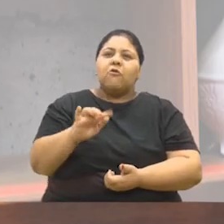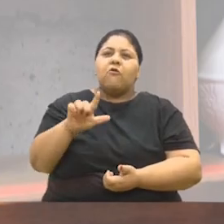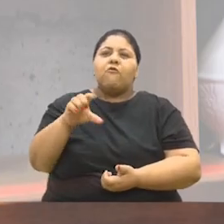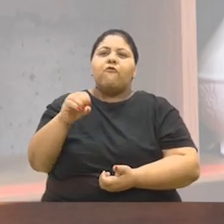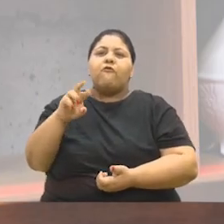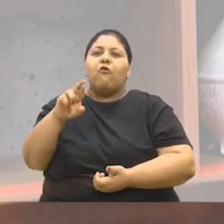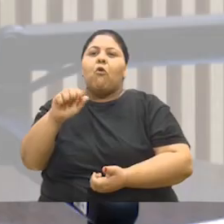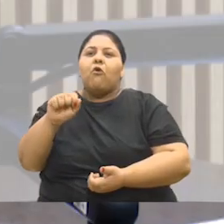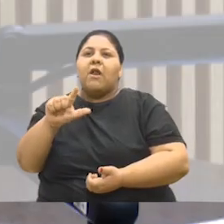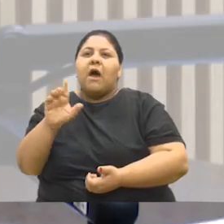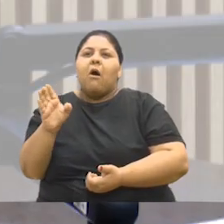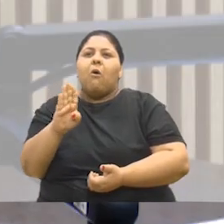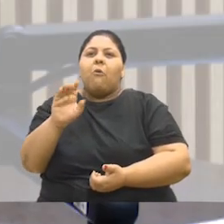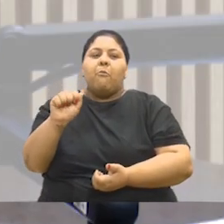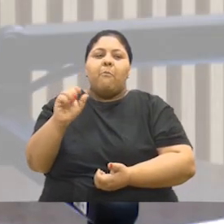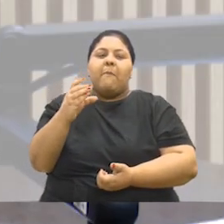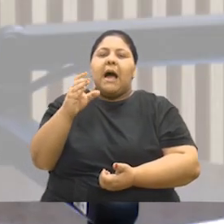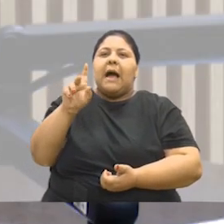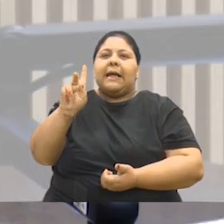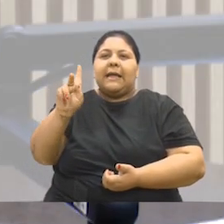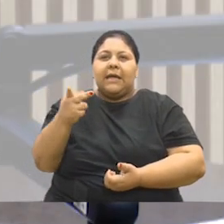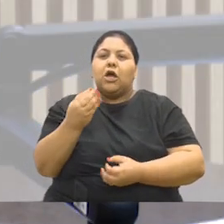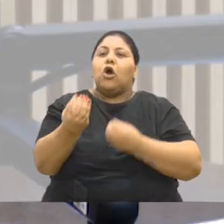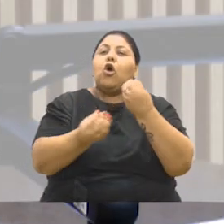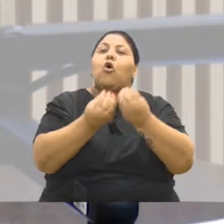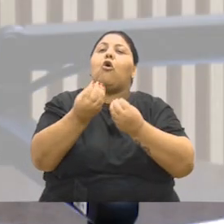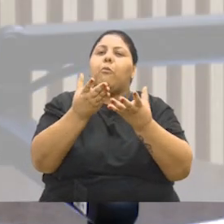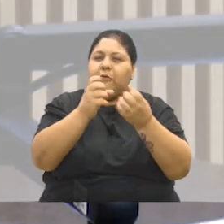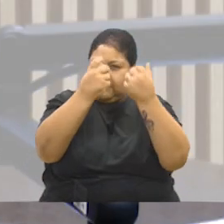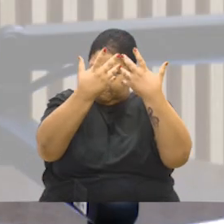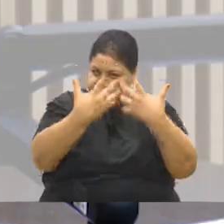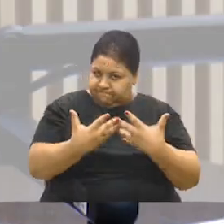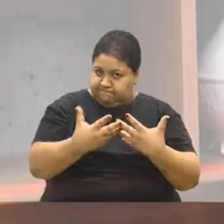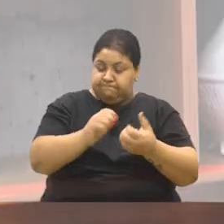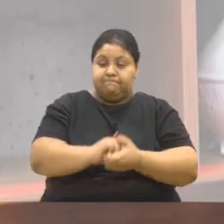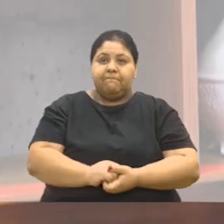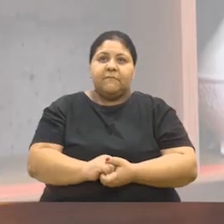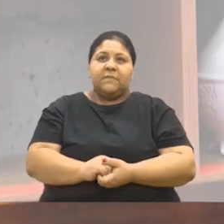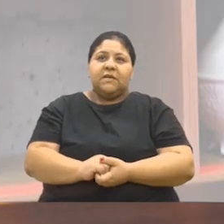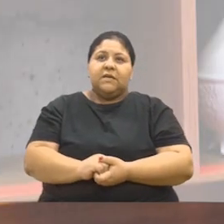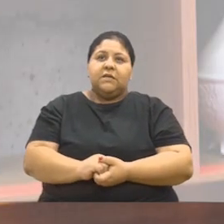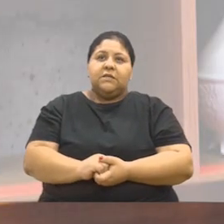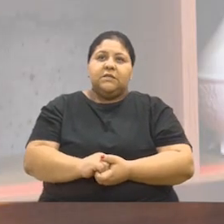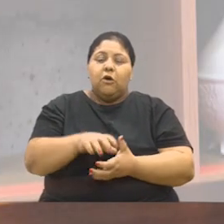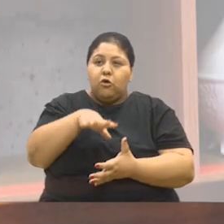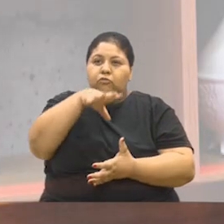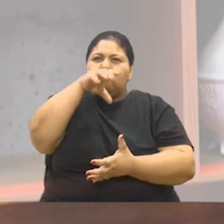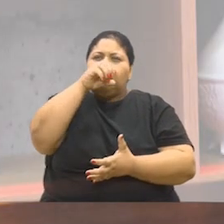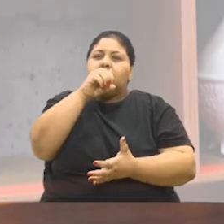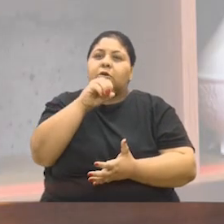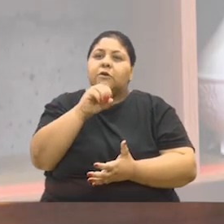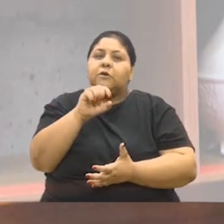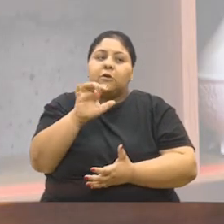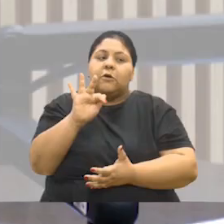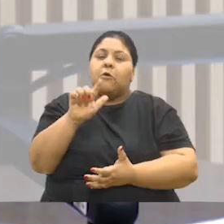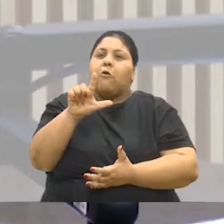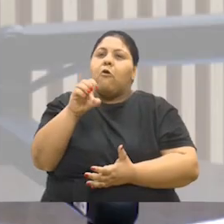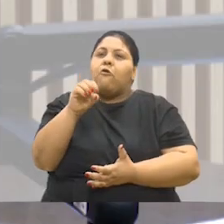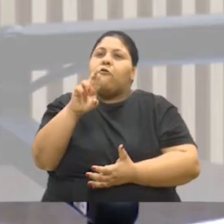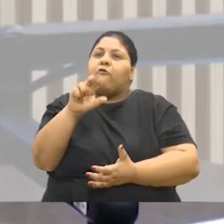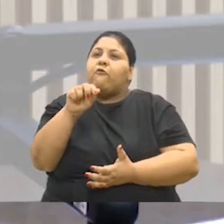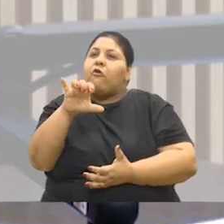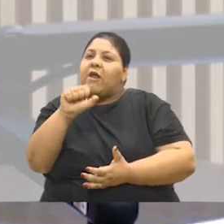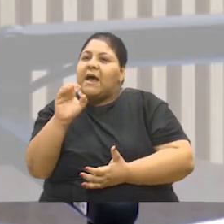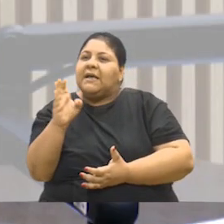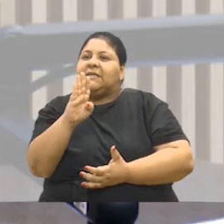toda? Então, os florais de Bach são essências de flores. Como é que é? Florais de? Florais de Bach. Bach. A gente escreve